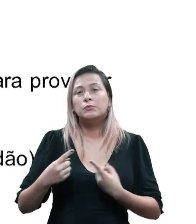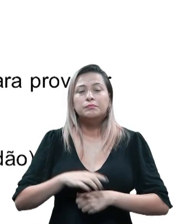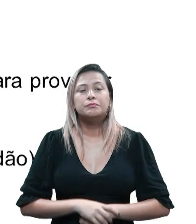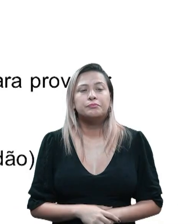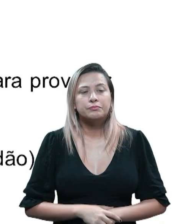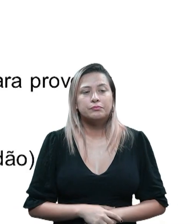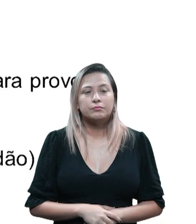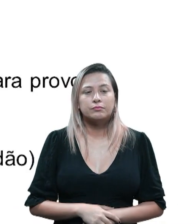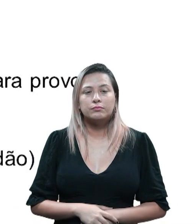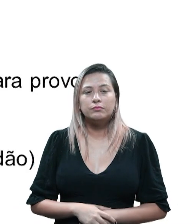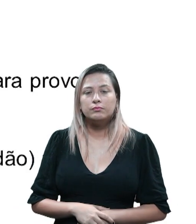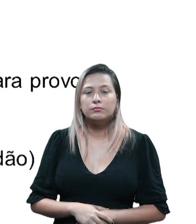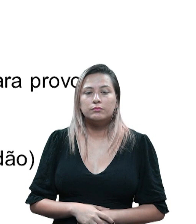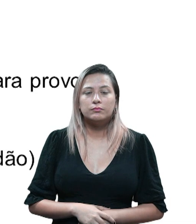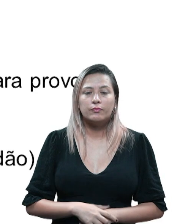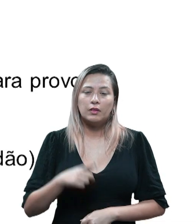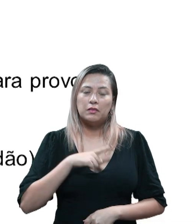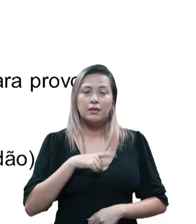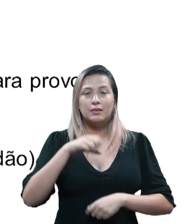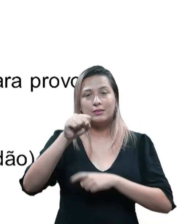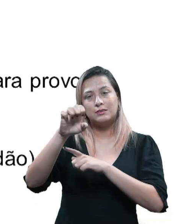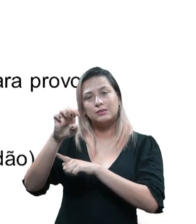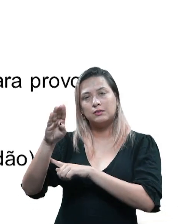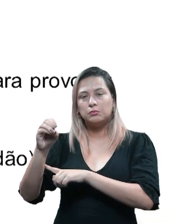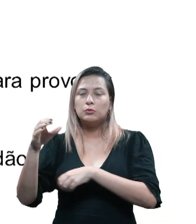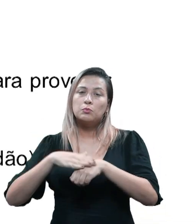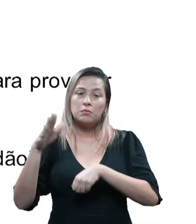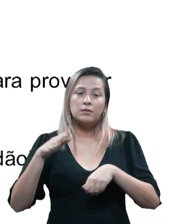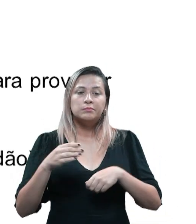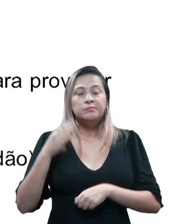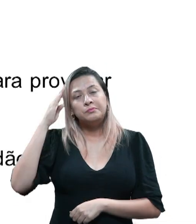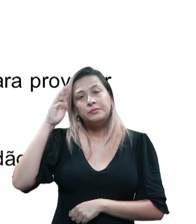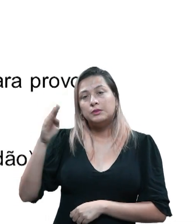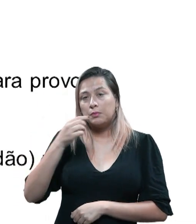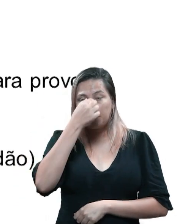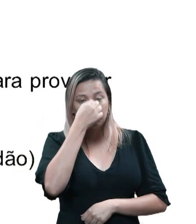anexos, caracterizados por excesso de sebo, principalmente no nariz,